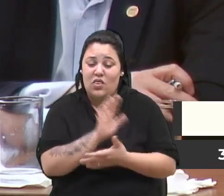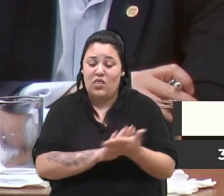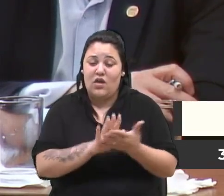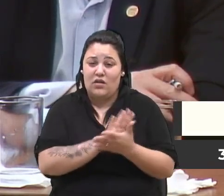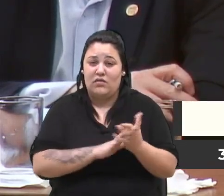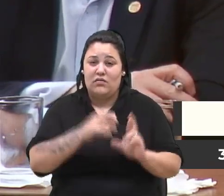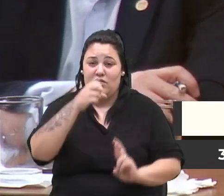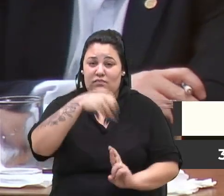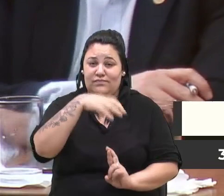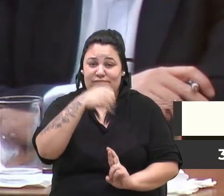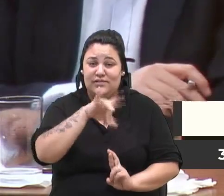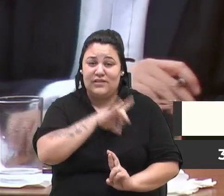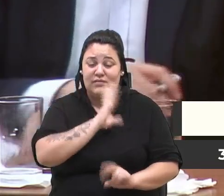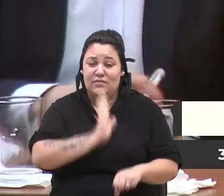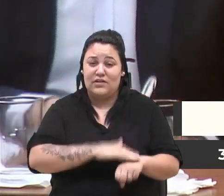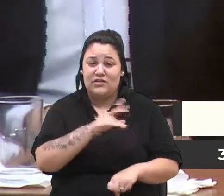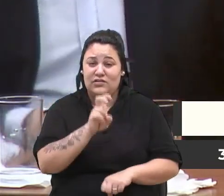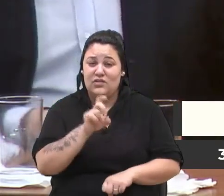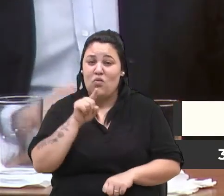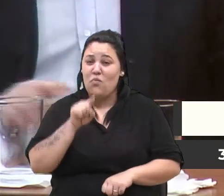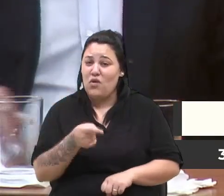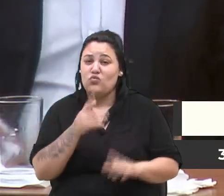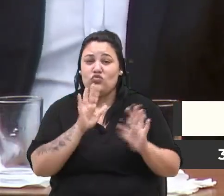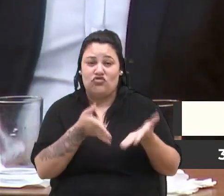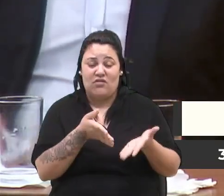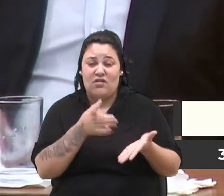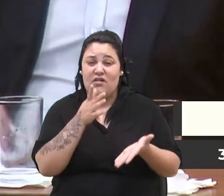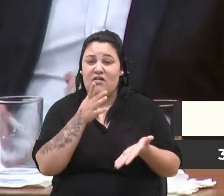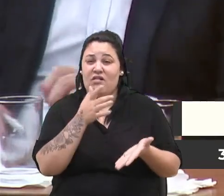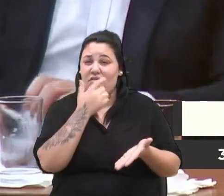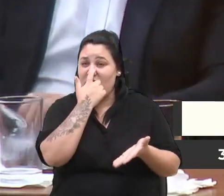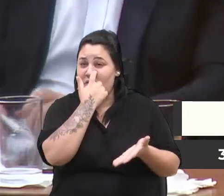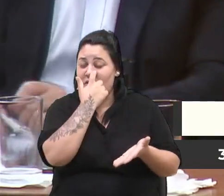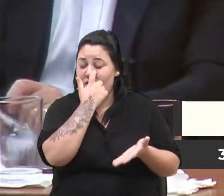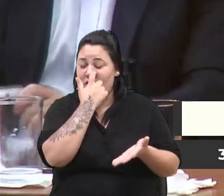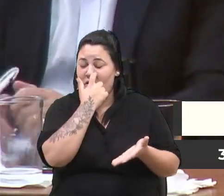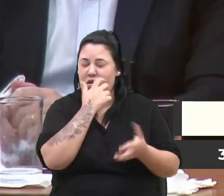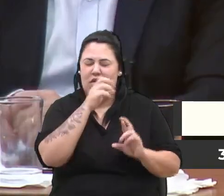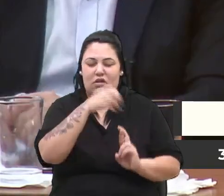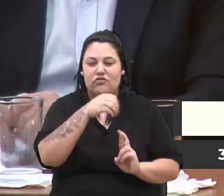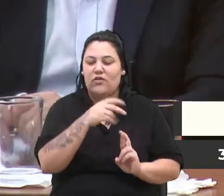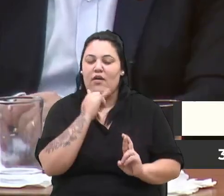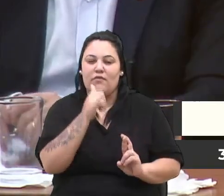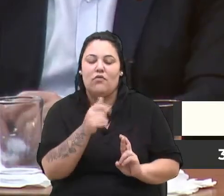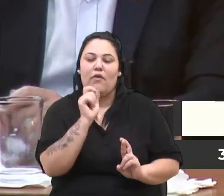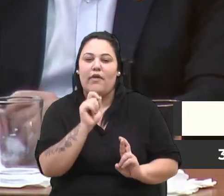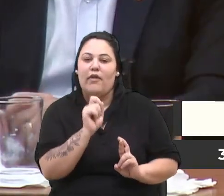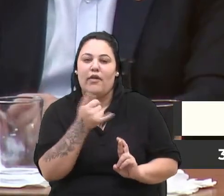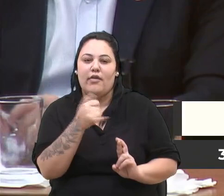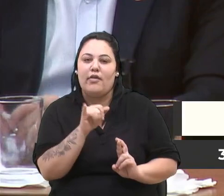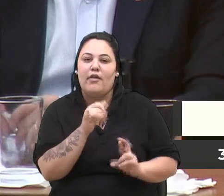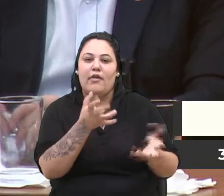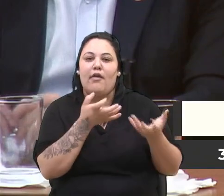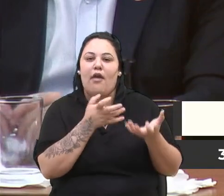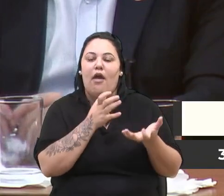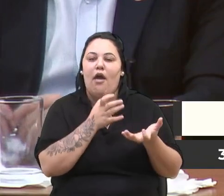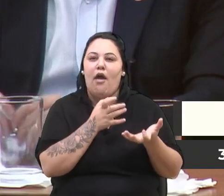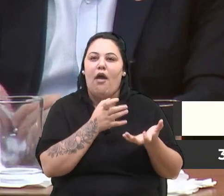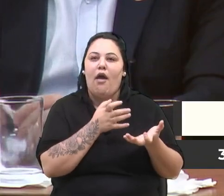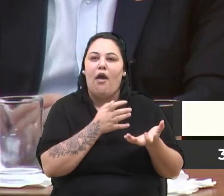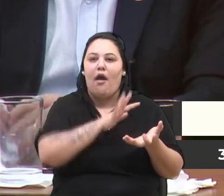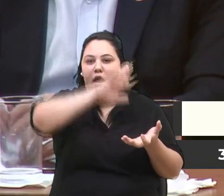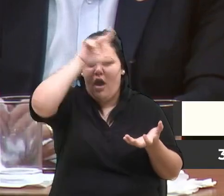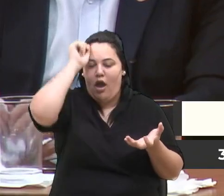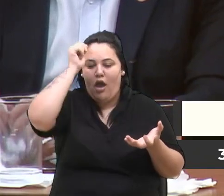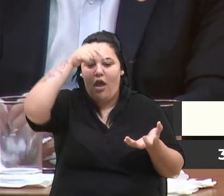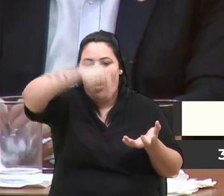mil cordoalhas. E a desculpa foi da RGE que, se fizer em Caxias, os outros municípios vão querer